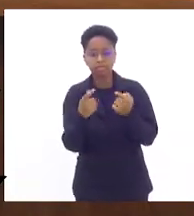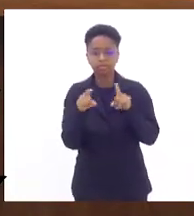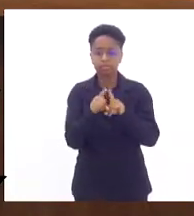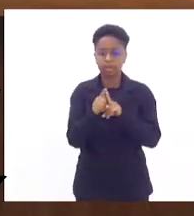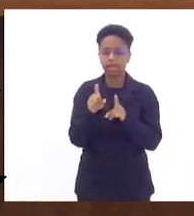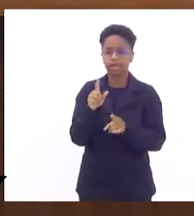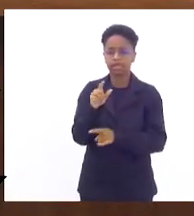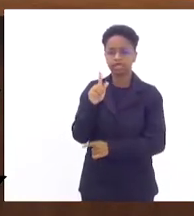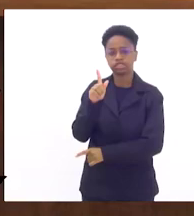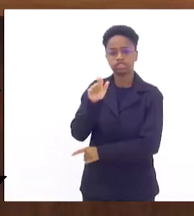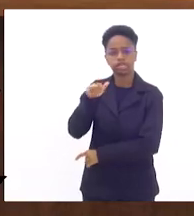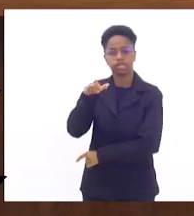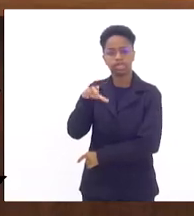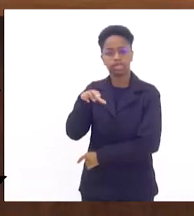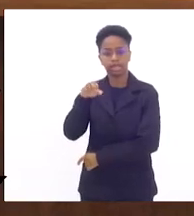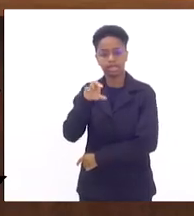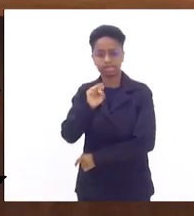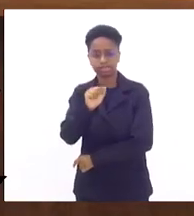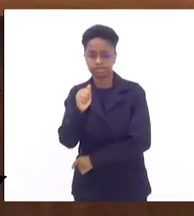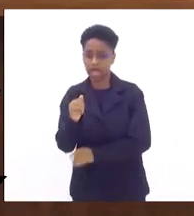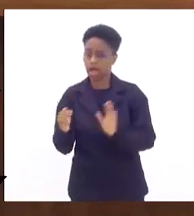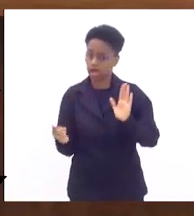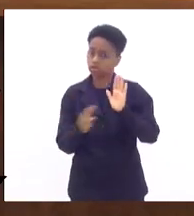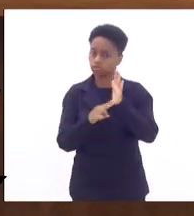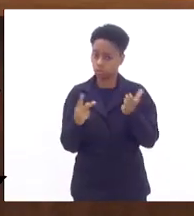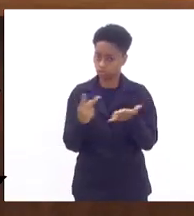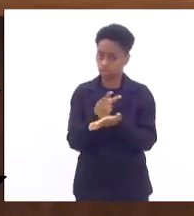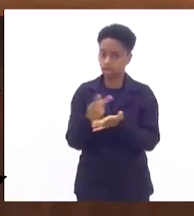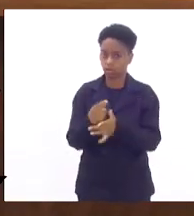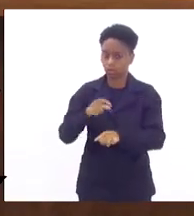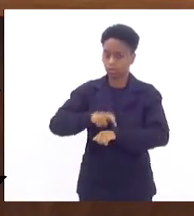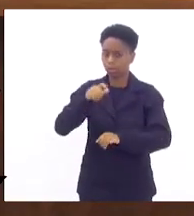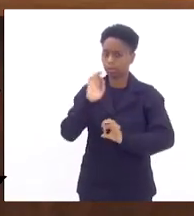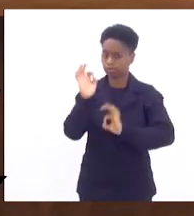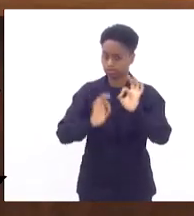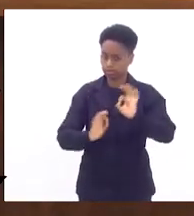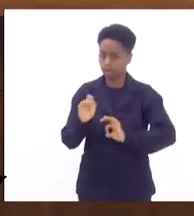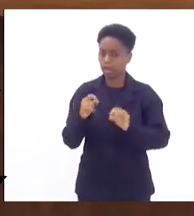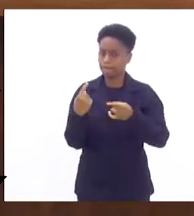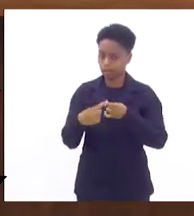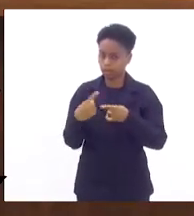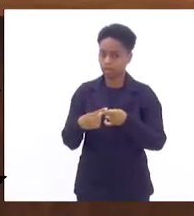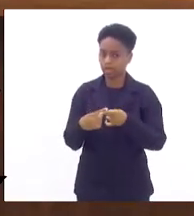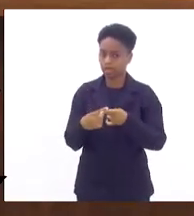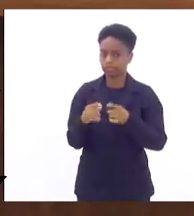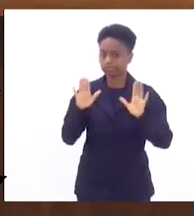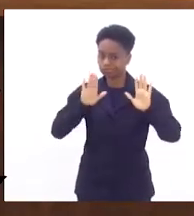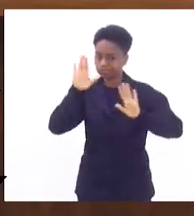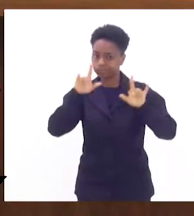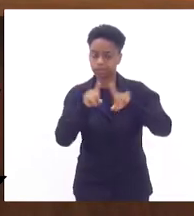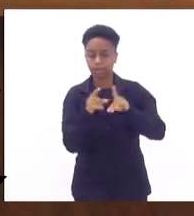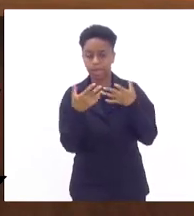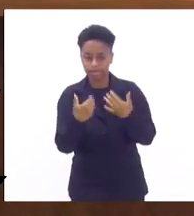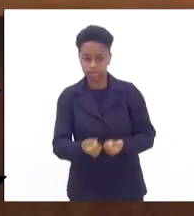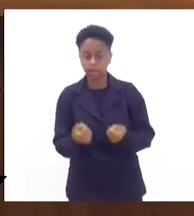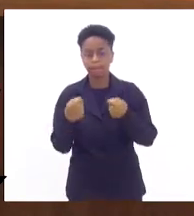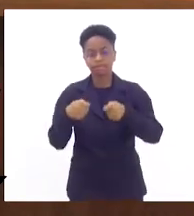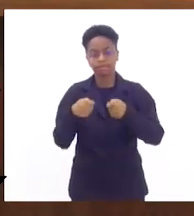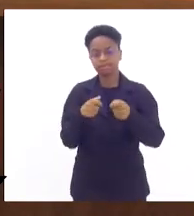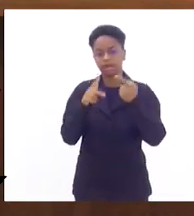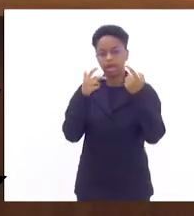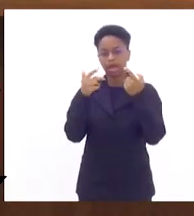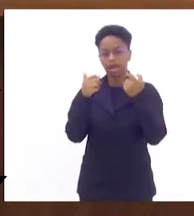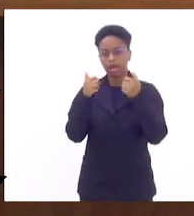Genesa assuma o seu erro na época da implantação, porque foi peitado e aceitou, e reveja